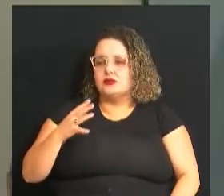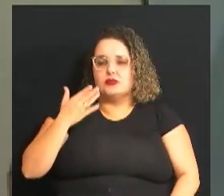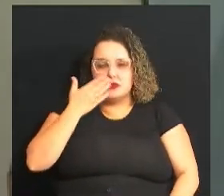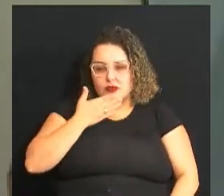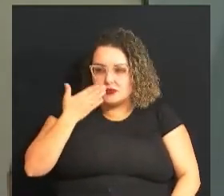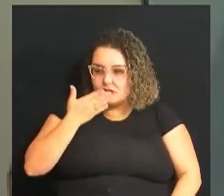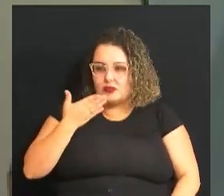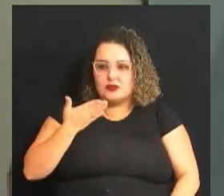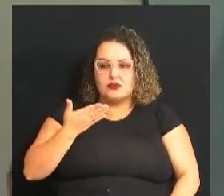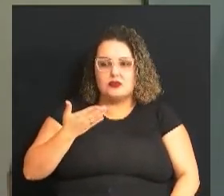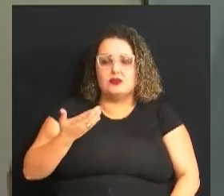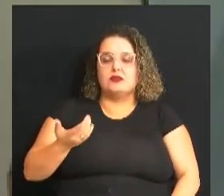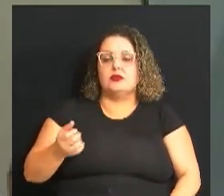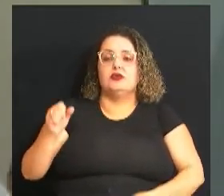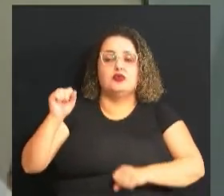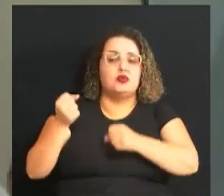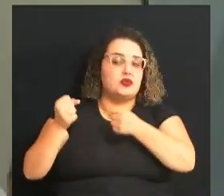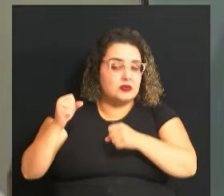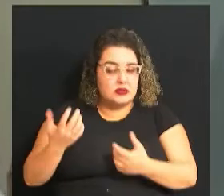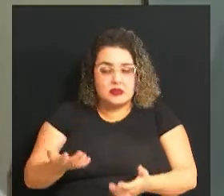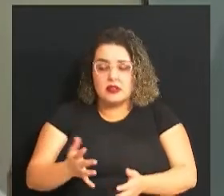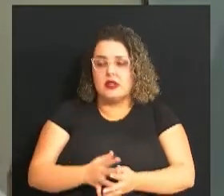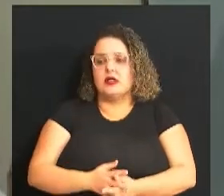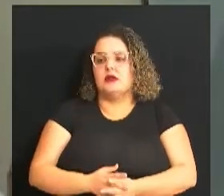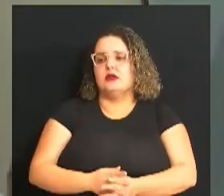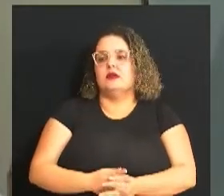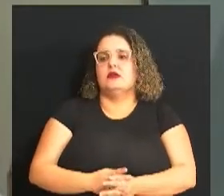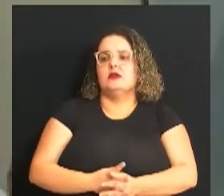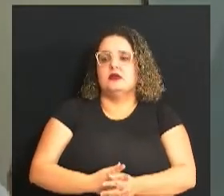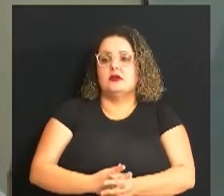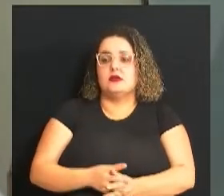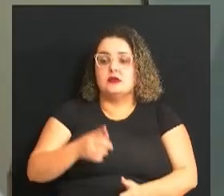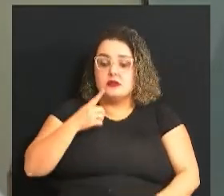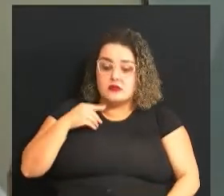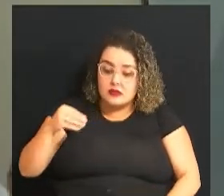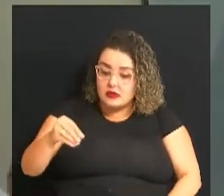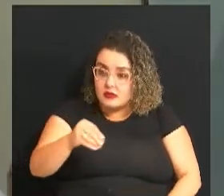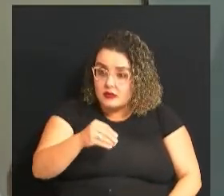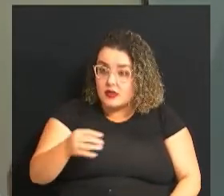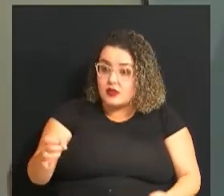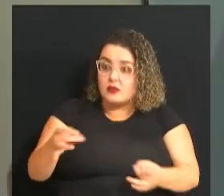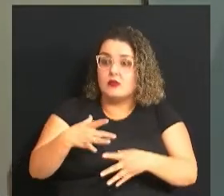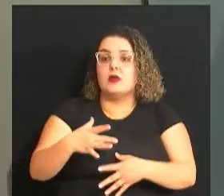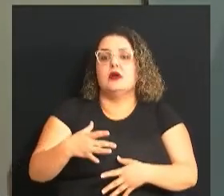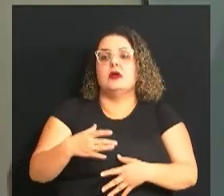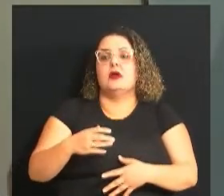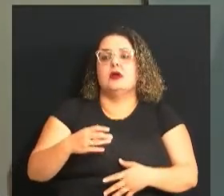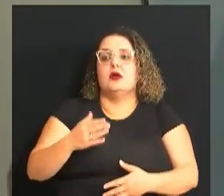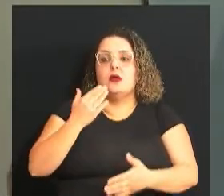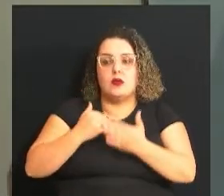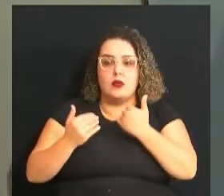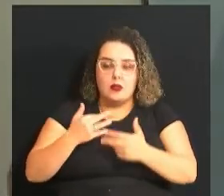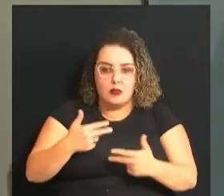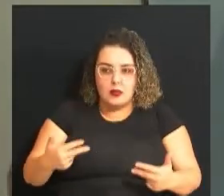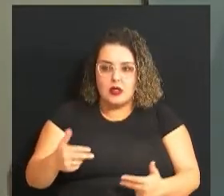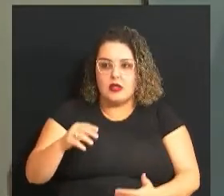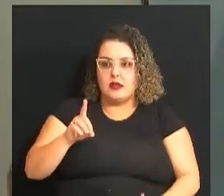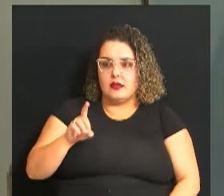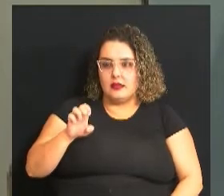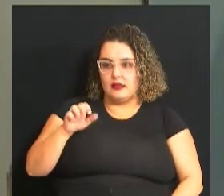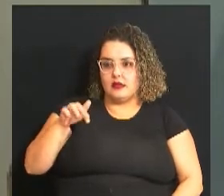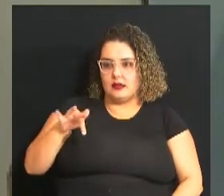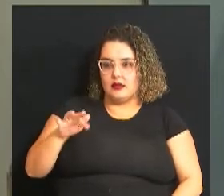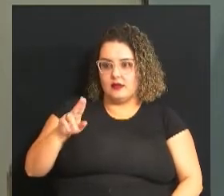muito açúcar industrializado, temperos prontos, comidas defumadas. Então, é comer aquela comidinha de